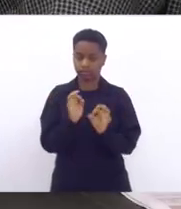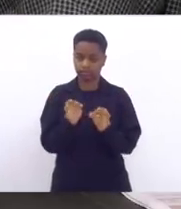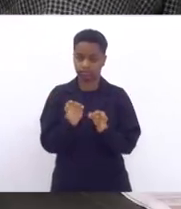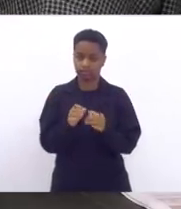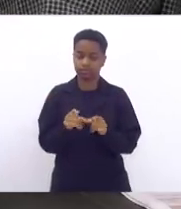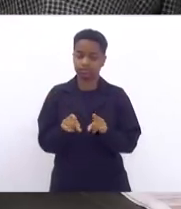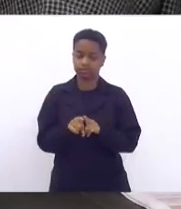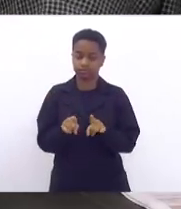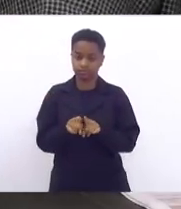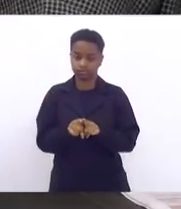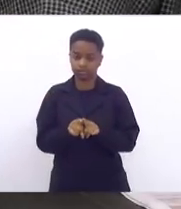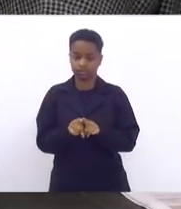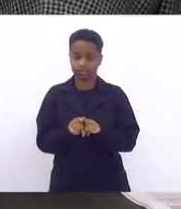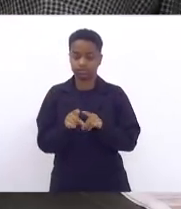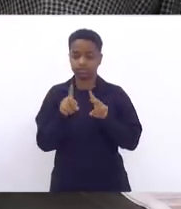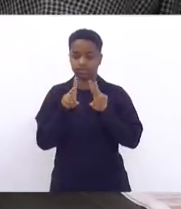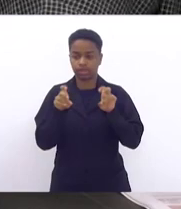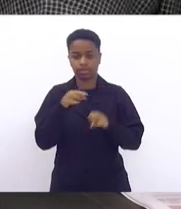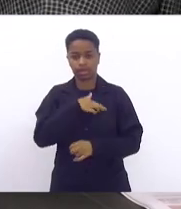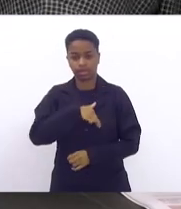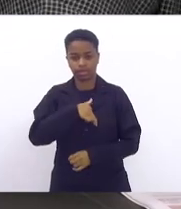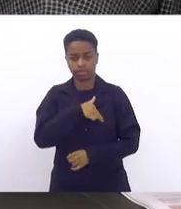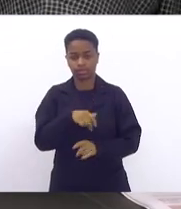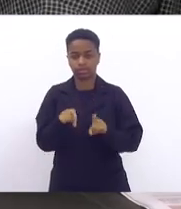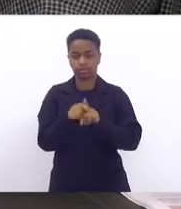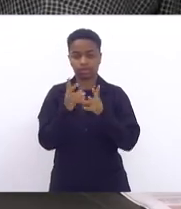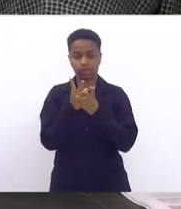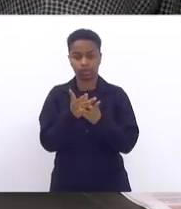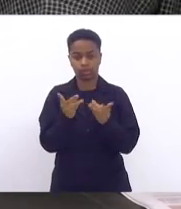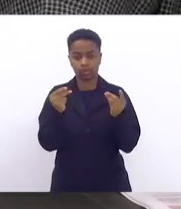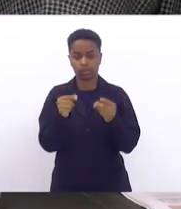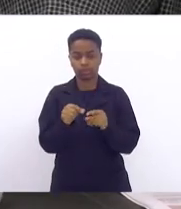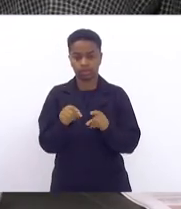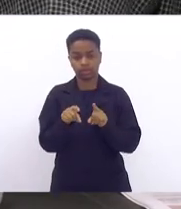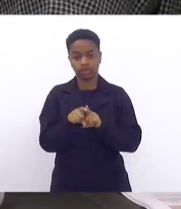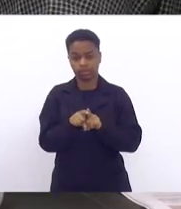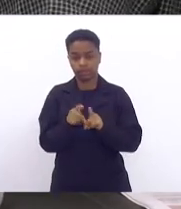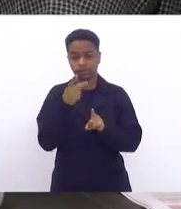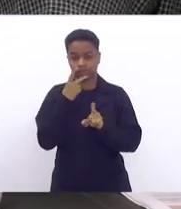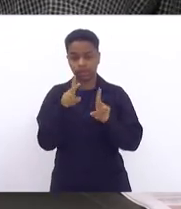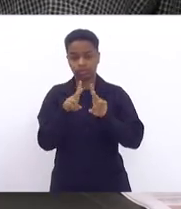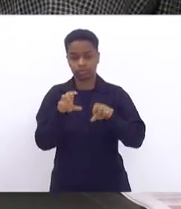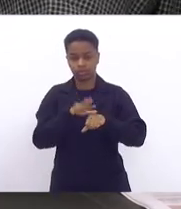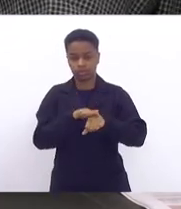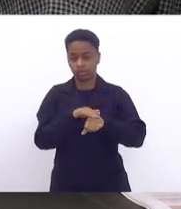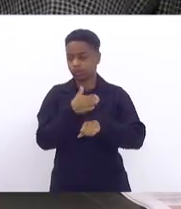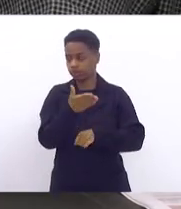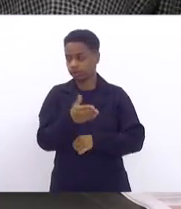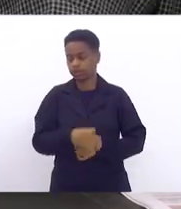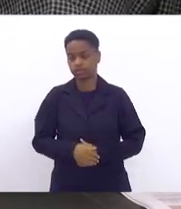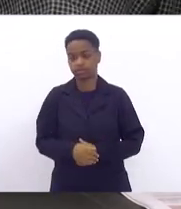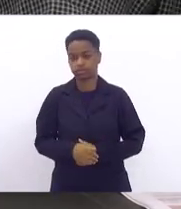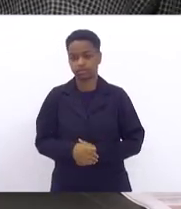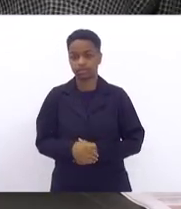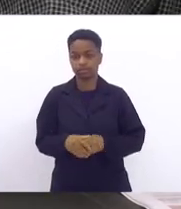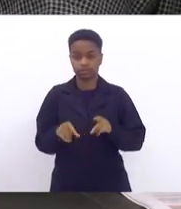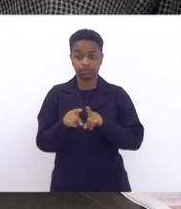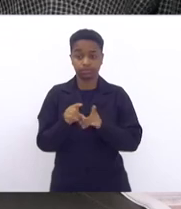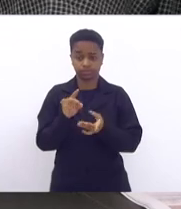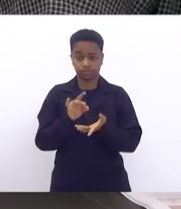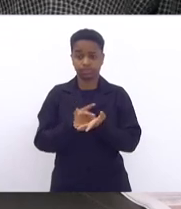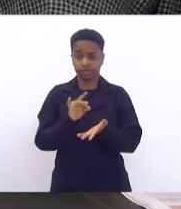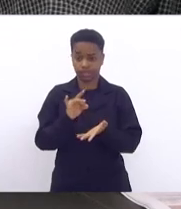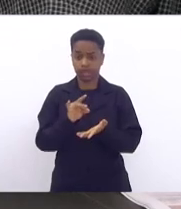sobre a questão da religião, da cura, da solidariedade, especificamente sobre essa doença, que é uma coisa realmente